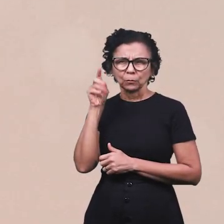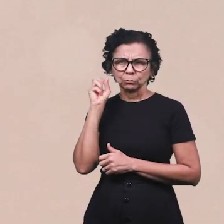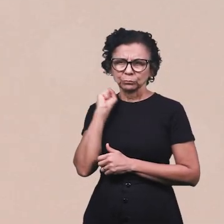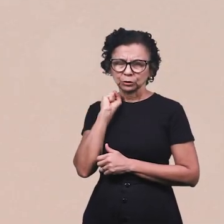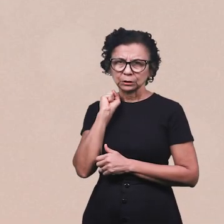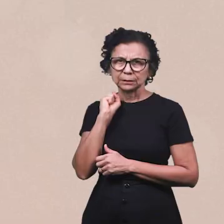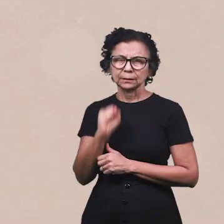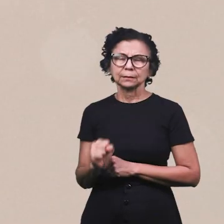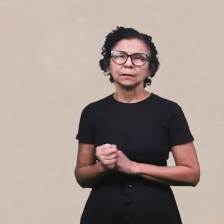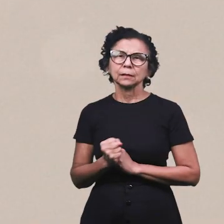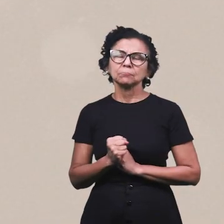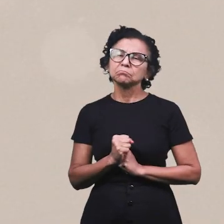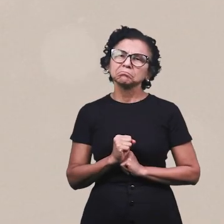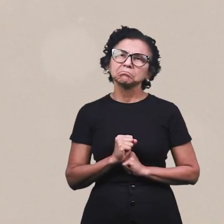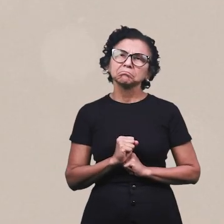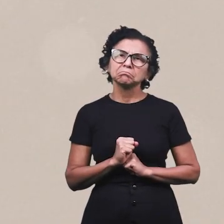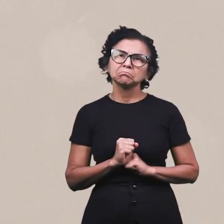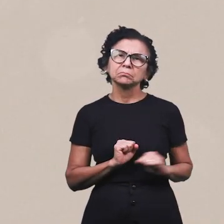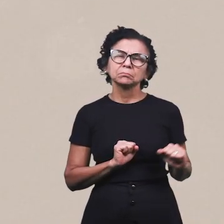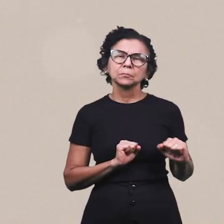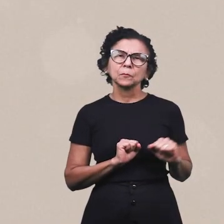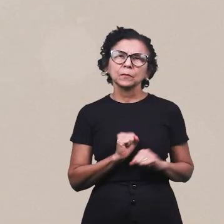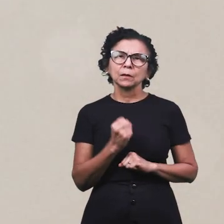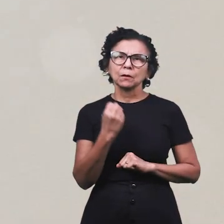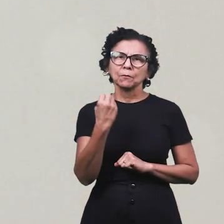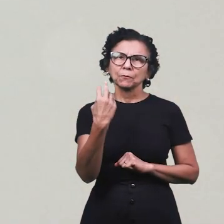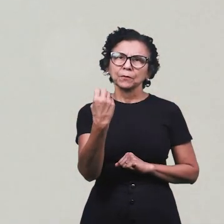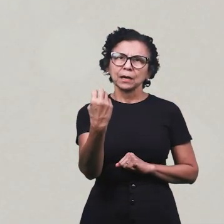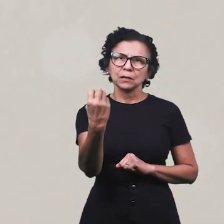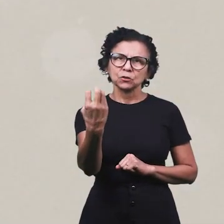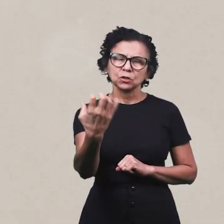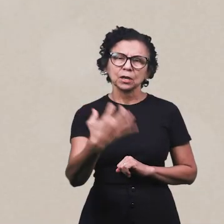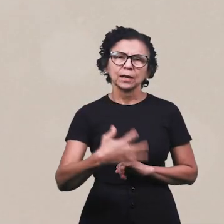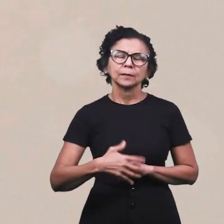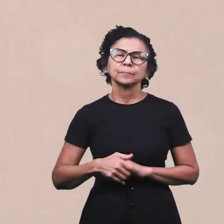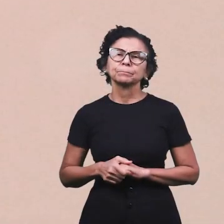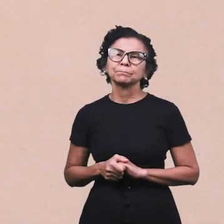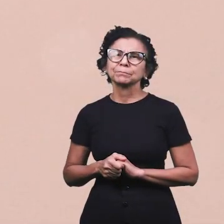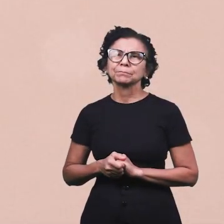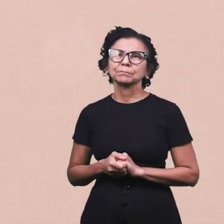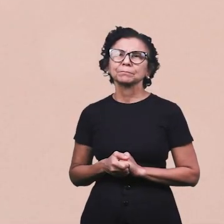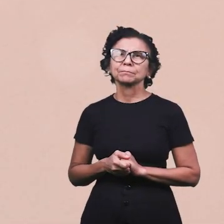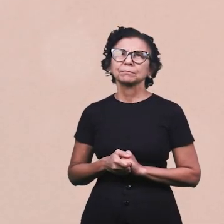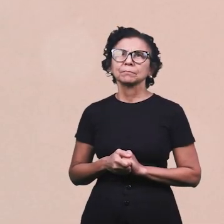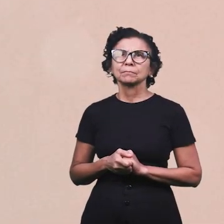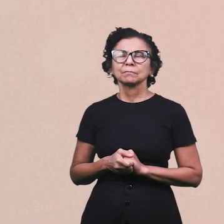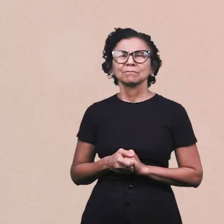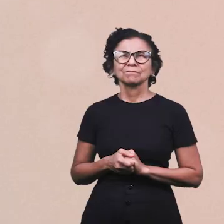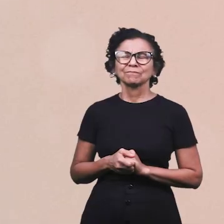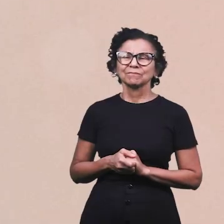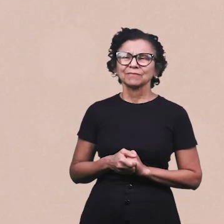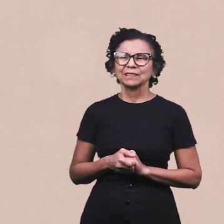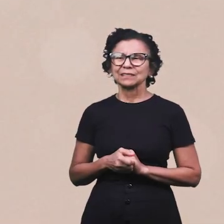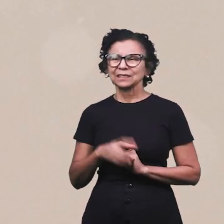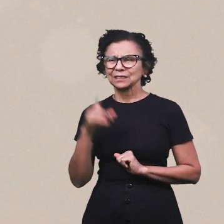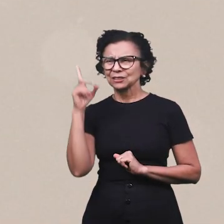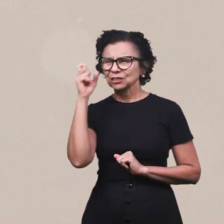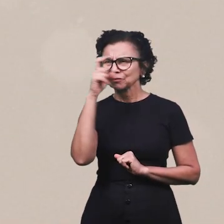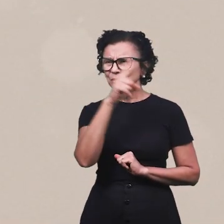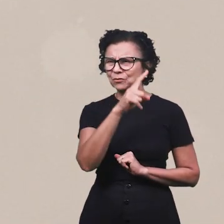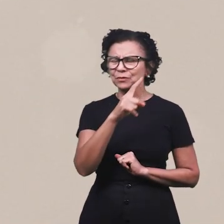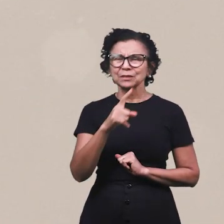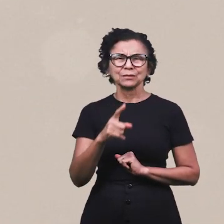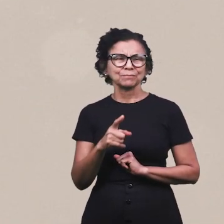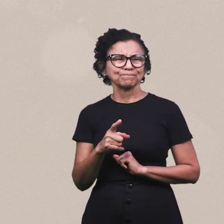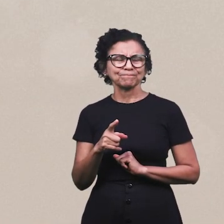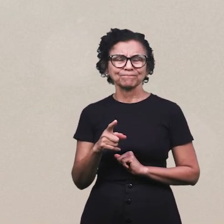a qual nós estávamos com muita dificuldade de prosseguir na viagem.